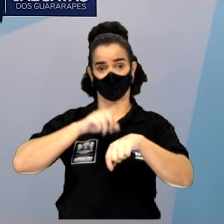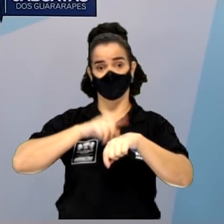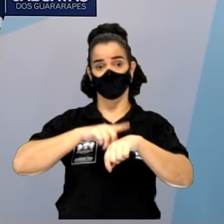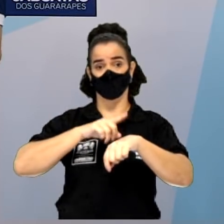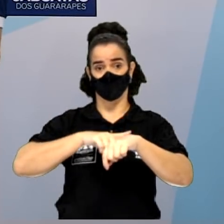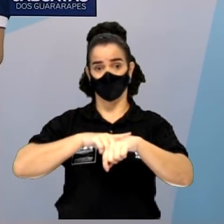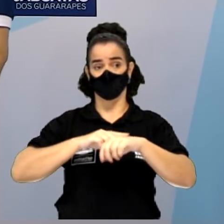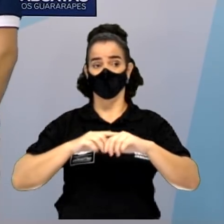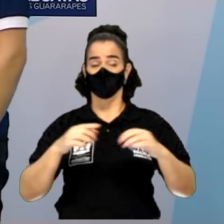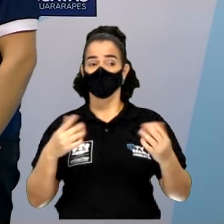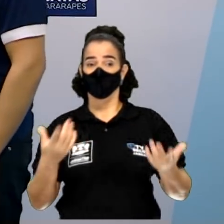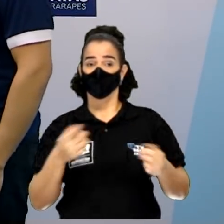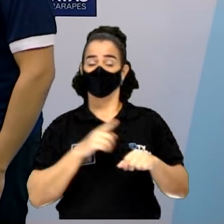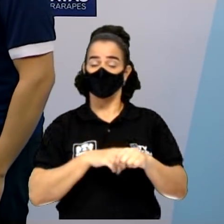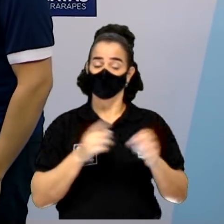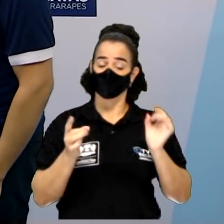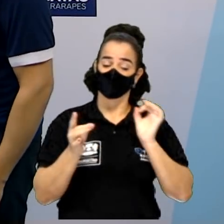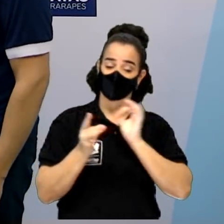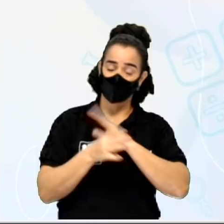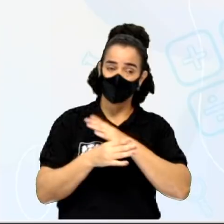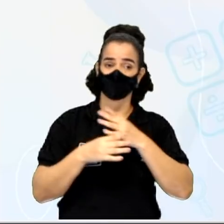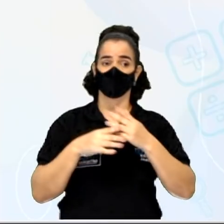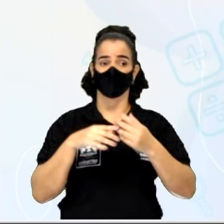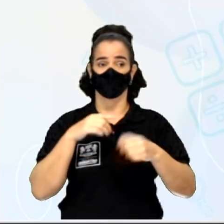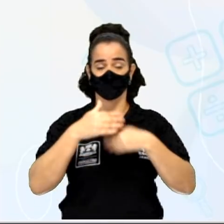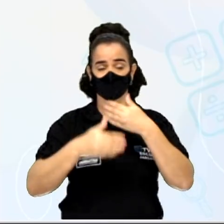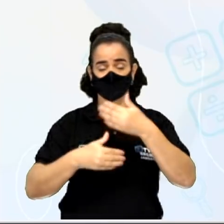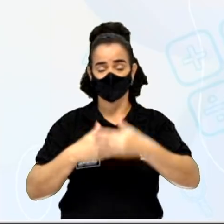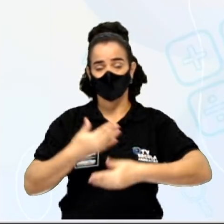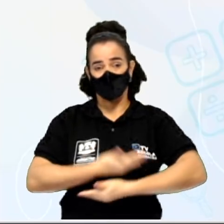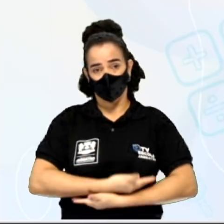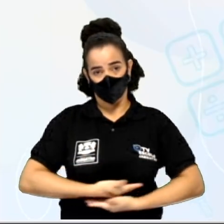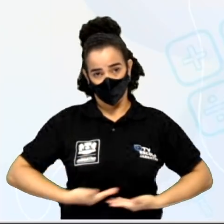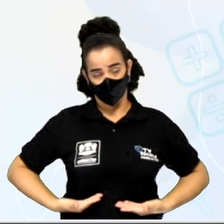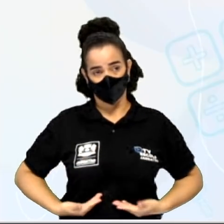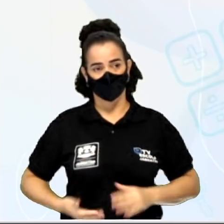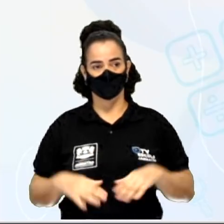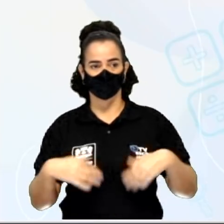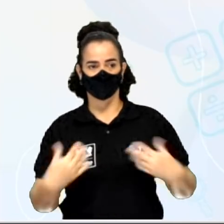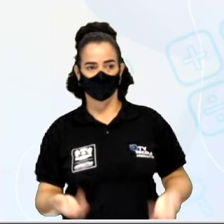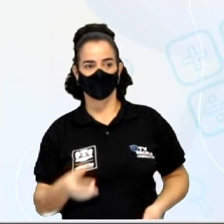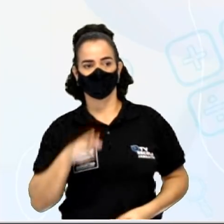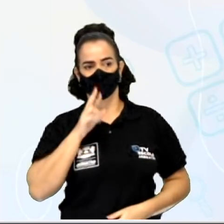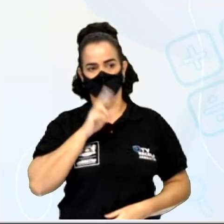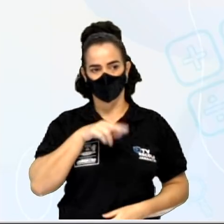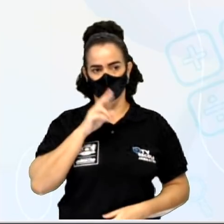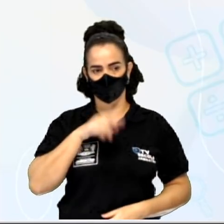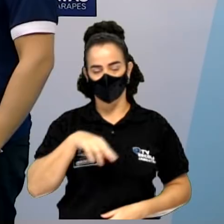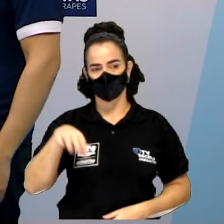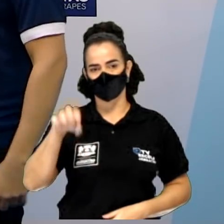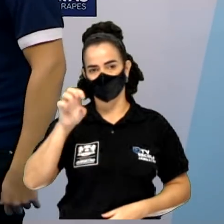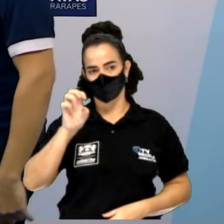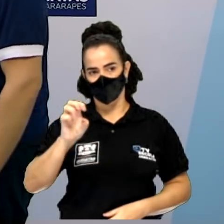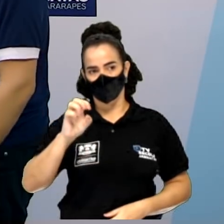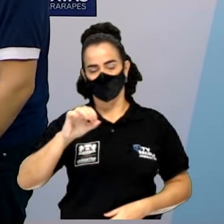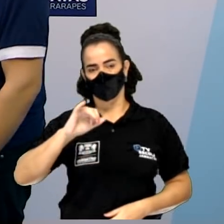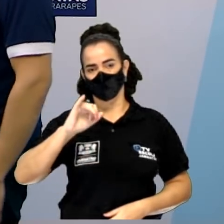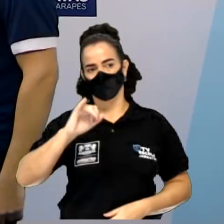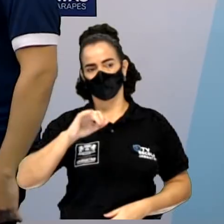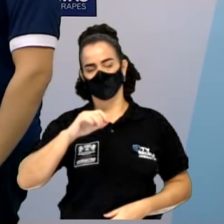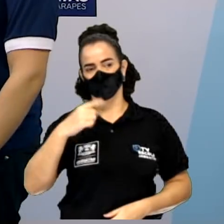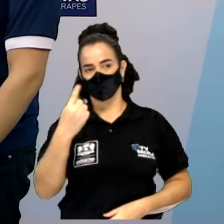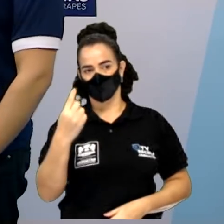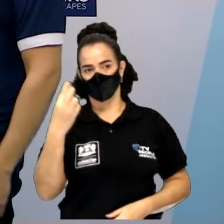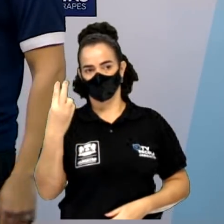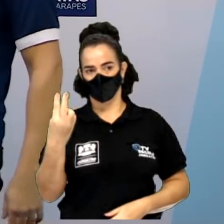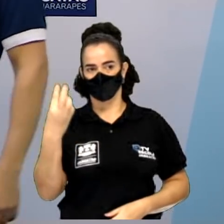jejum. Logo, chegamos aí à nossa resposta. Os itens 1, 3 e 4 estão corretos. Revendo eles aqui, ó.